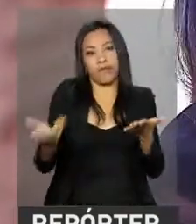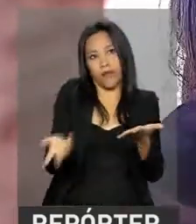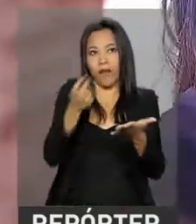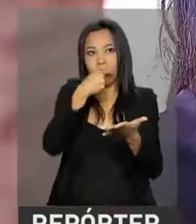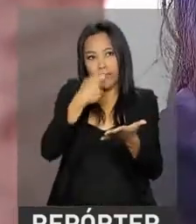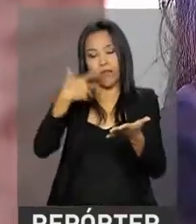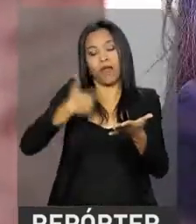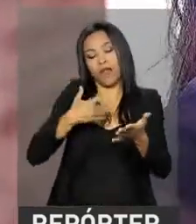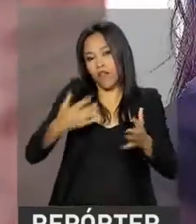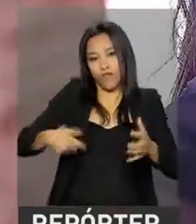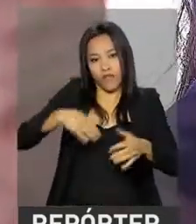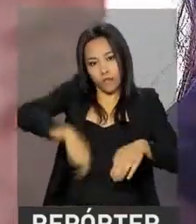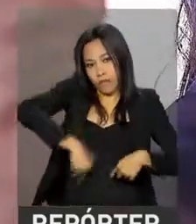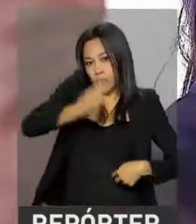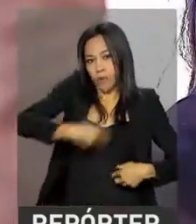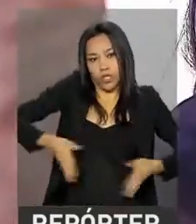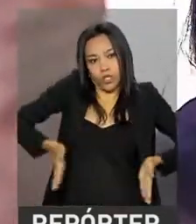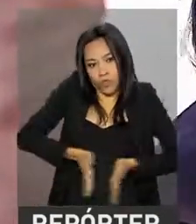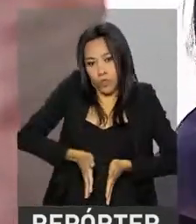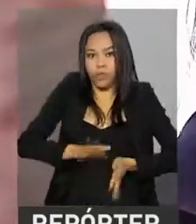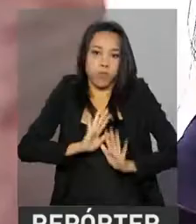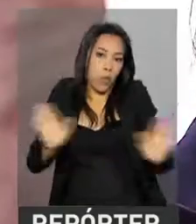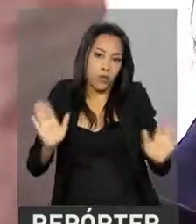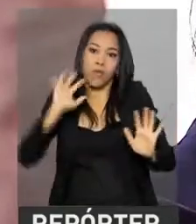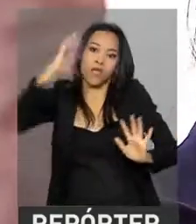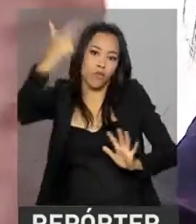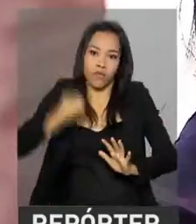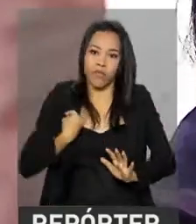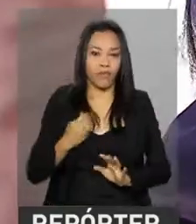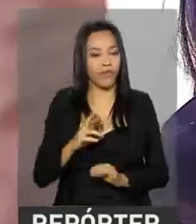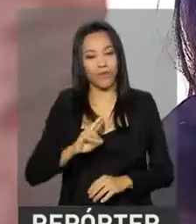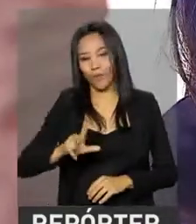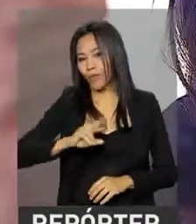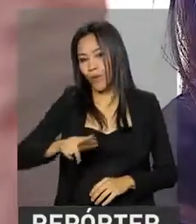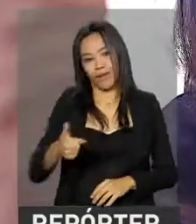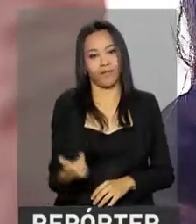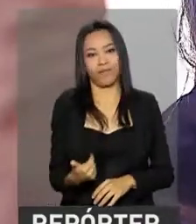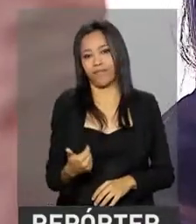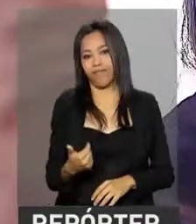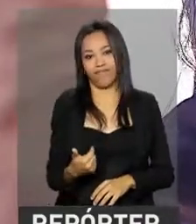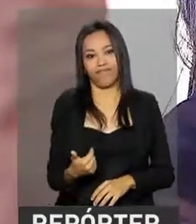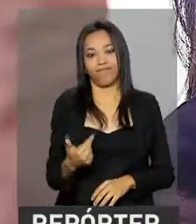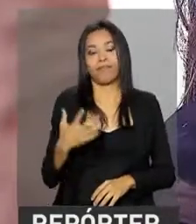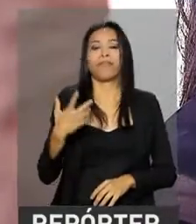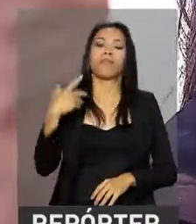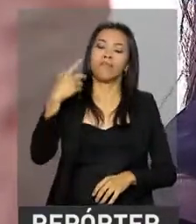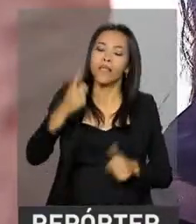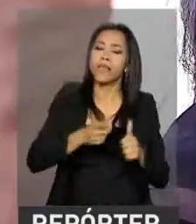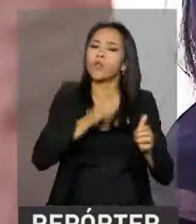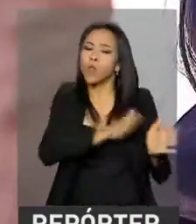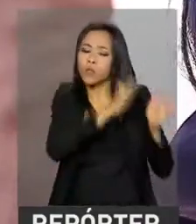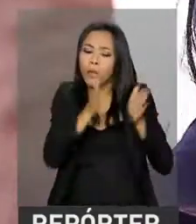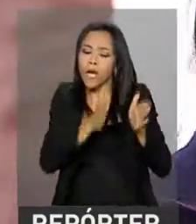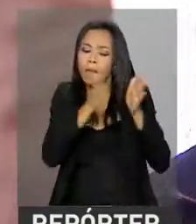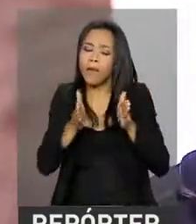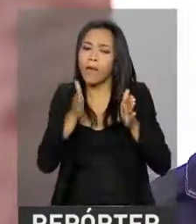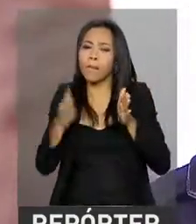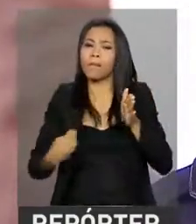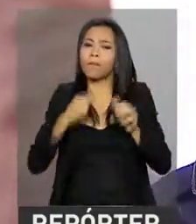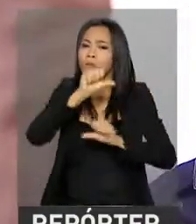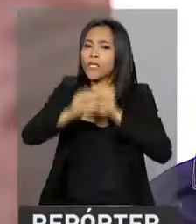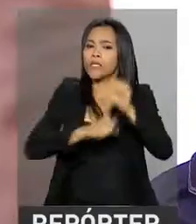uma bariátrica e vai resolver a minha vida. E não é bem assim. Você passa por todo um processo, mudança de